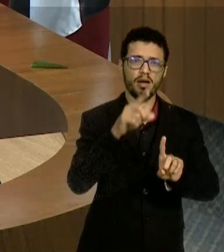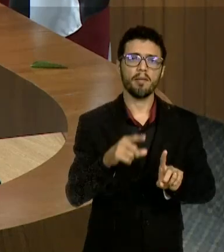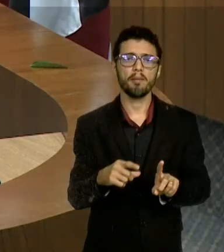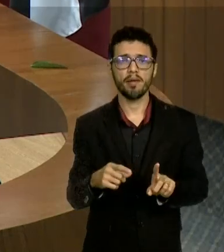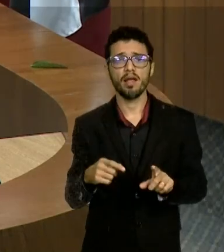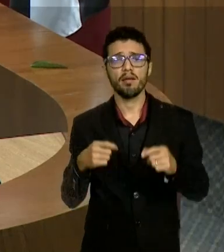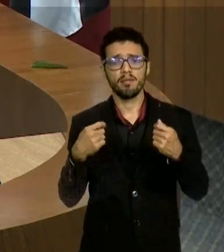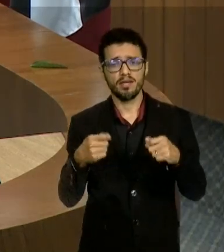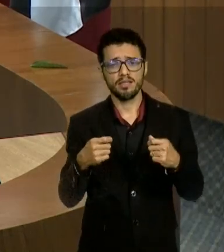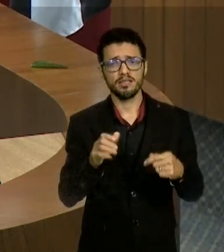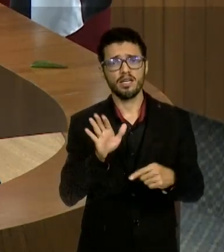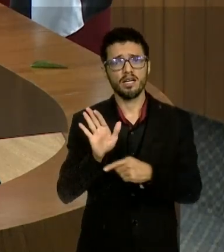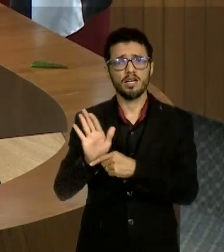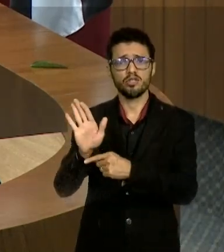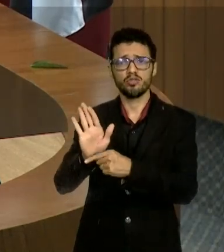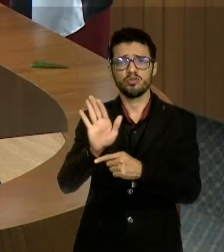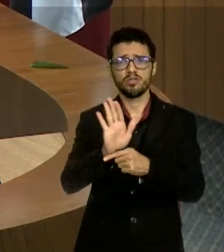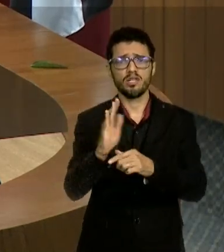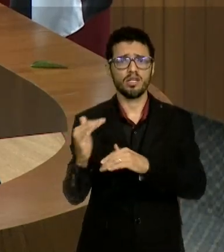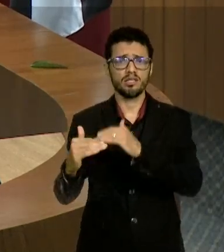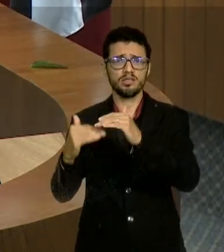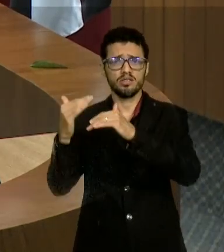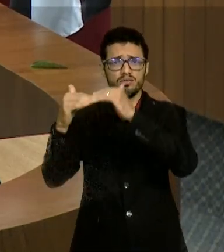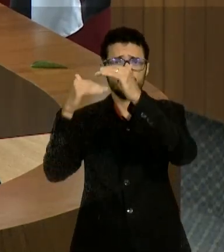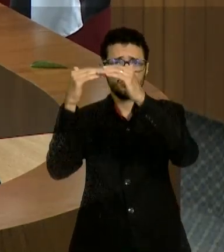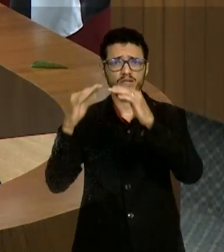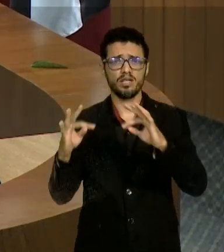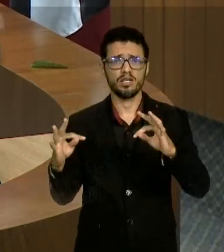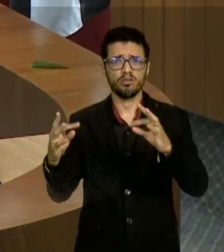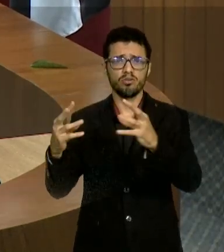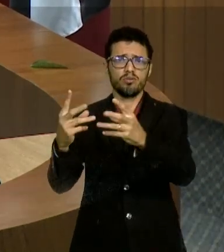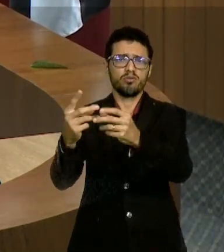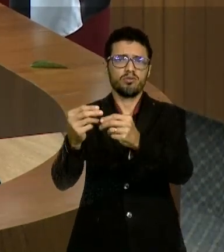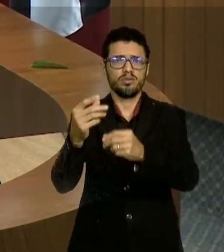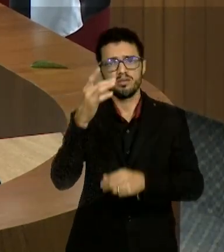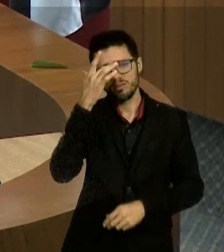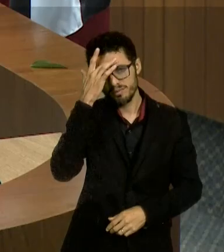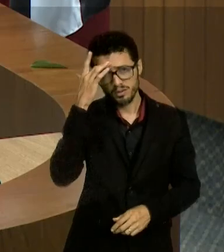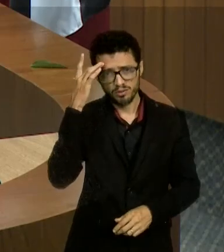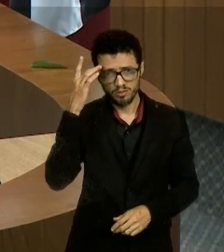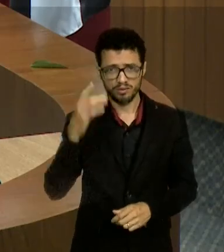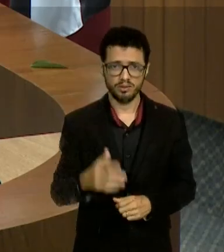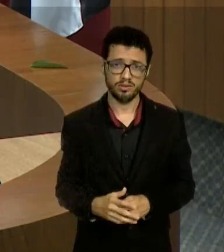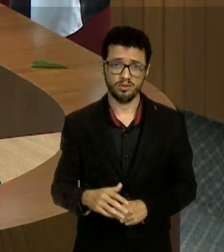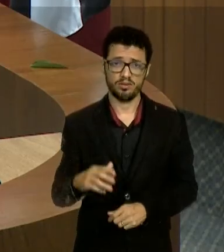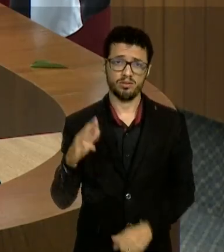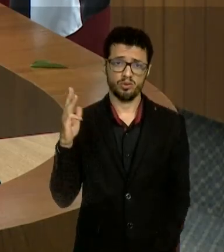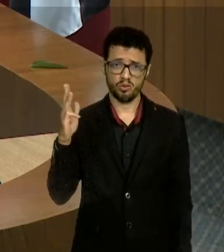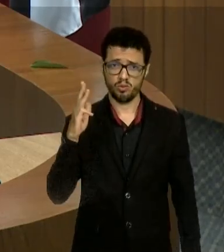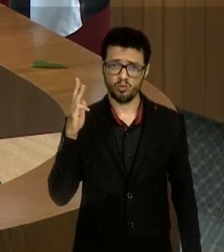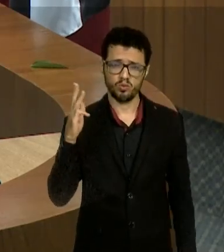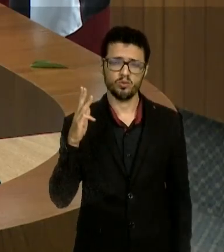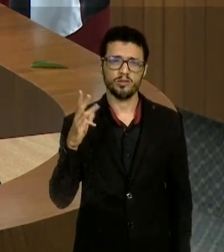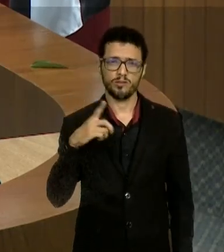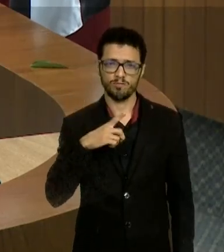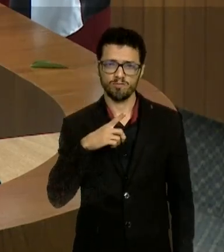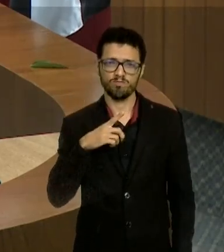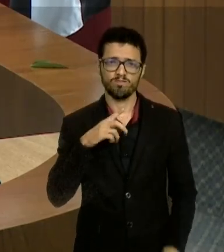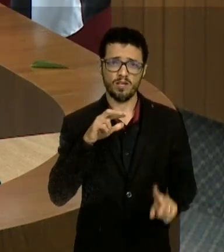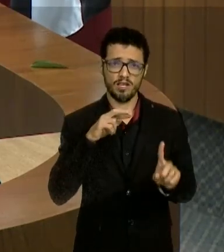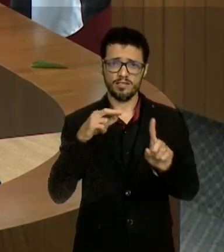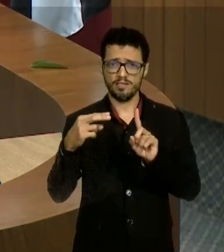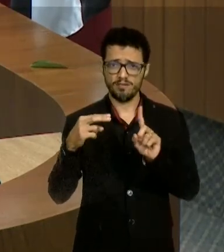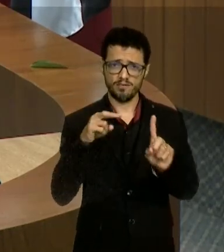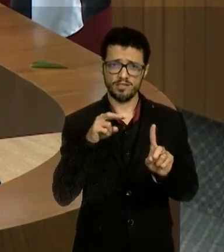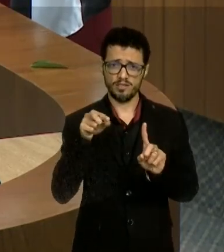de desenvolvimento para todos. E é essa visão que o presidente Lula tem sobre desenvolvimento,